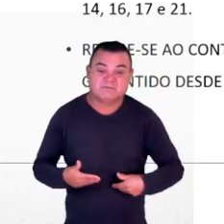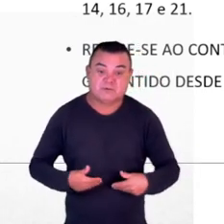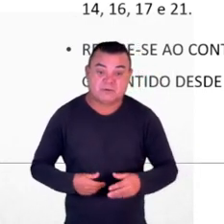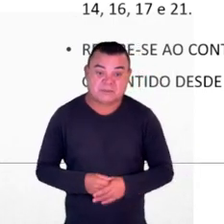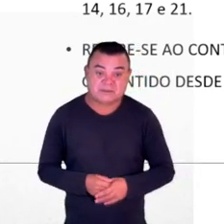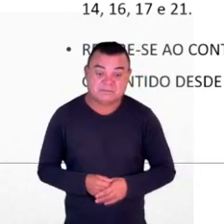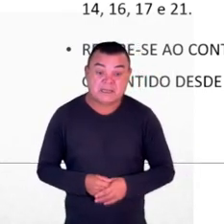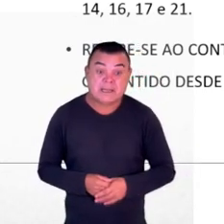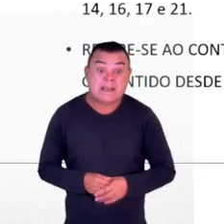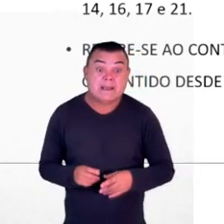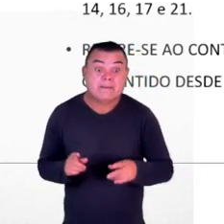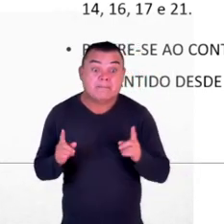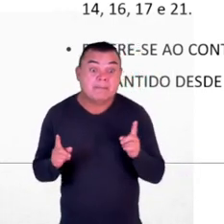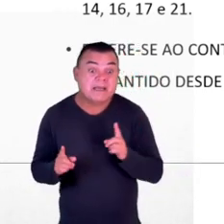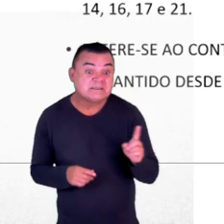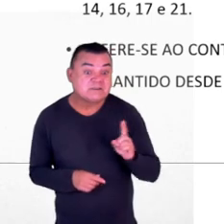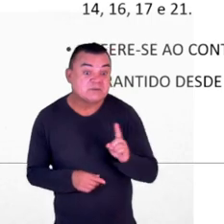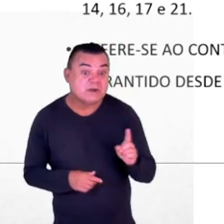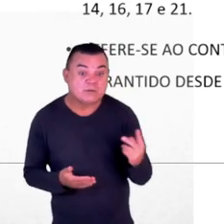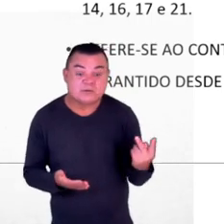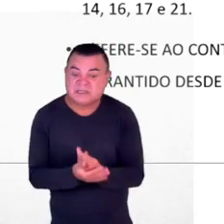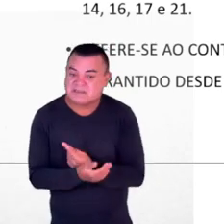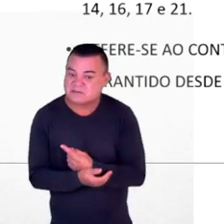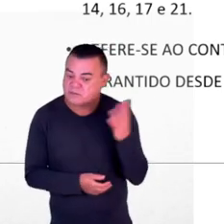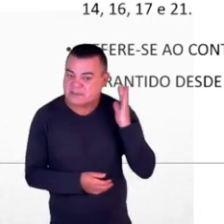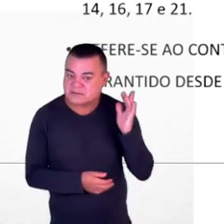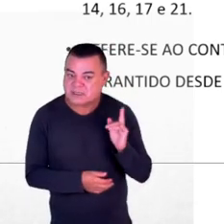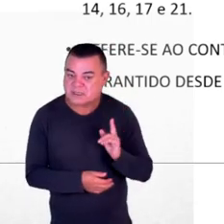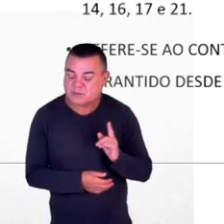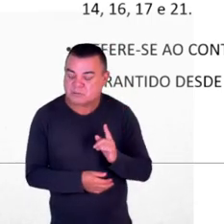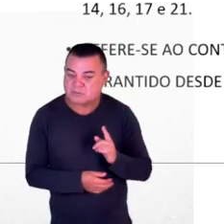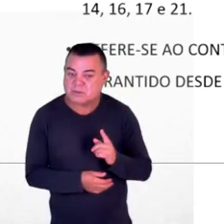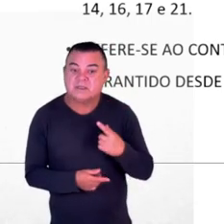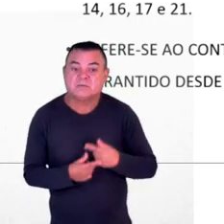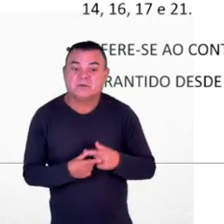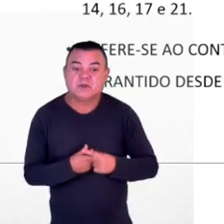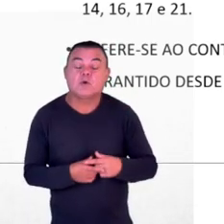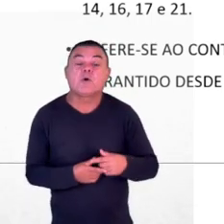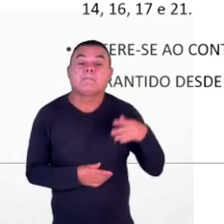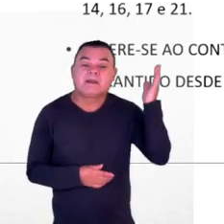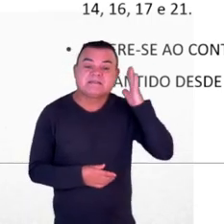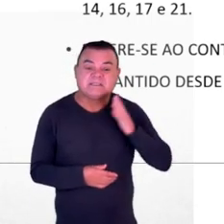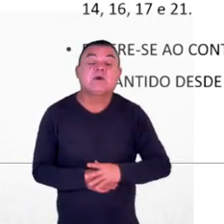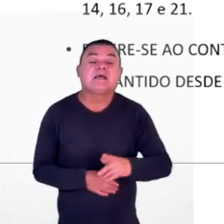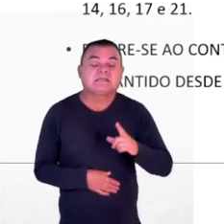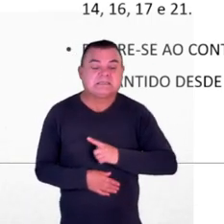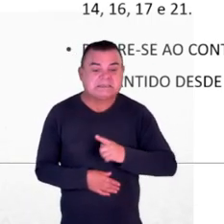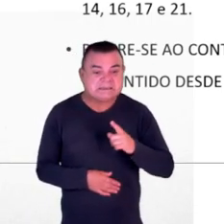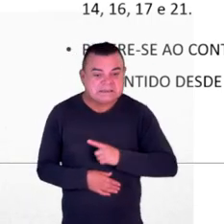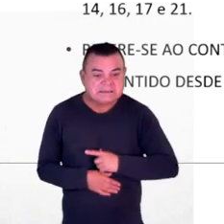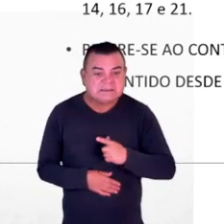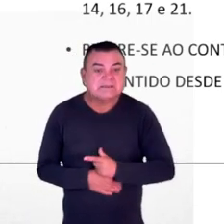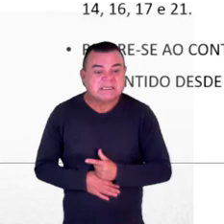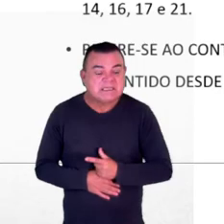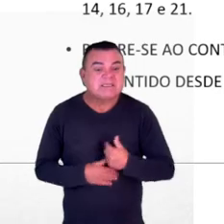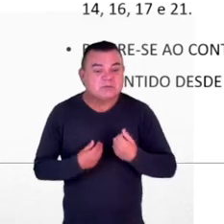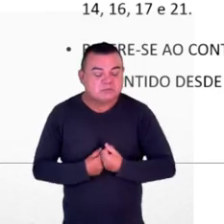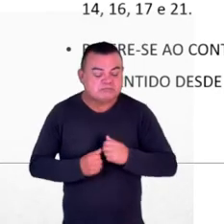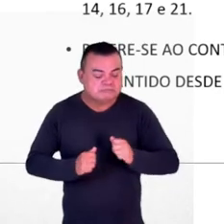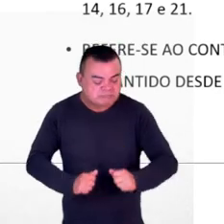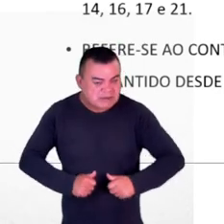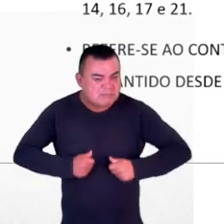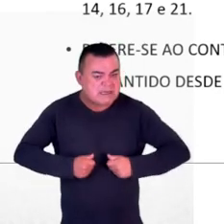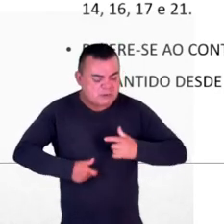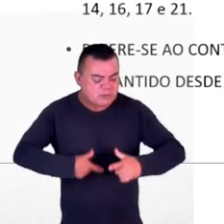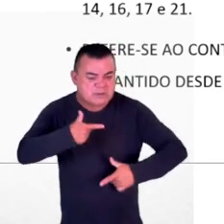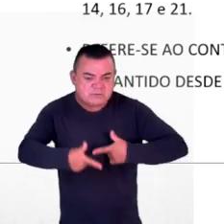Brasil tem soberania alimentar a produção de alimentos do Brasil ela é mais